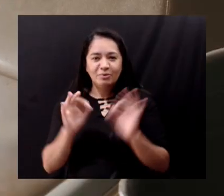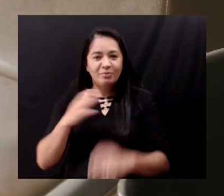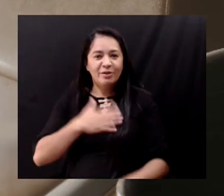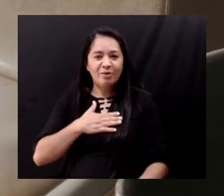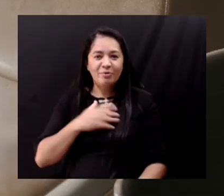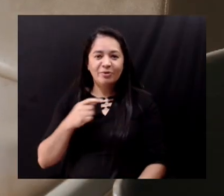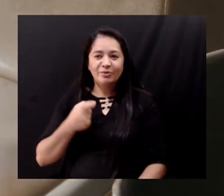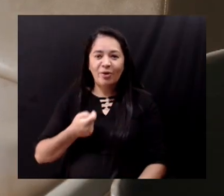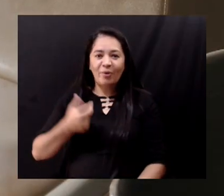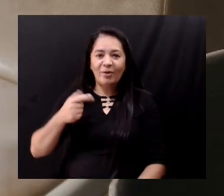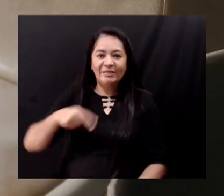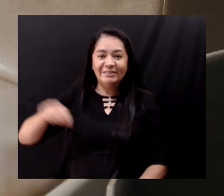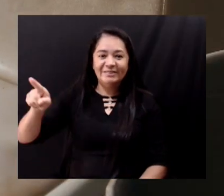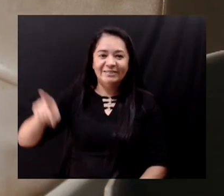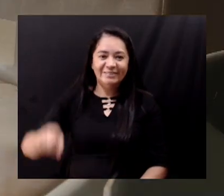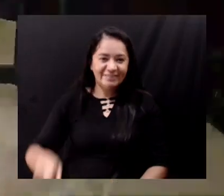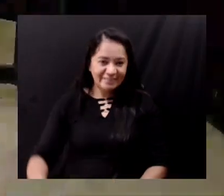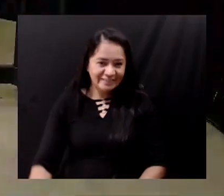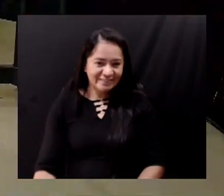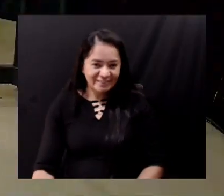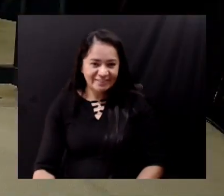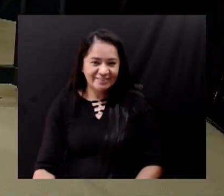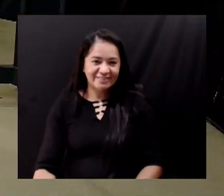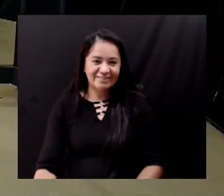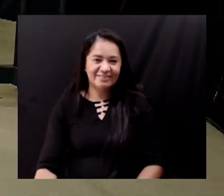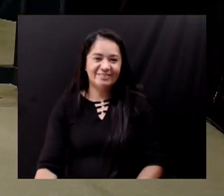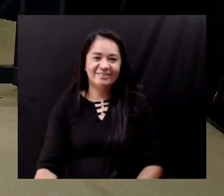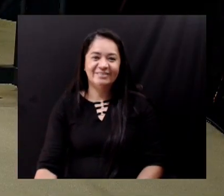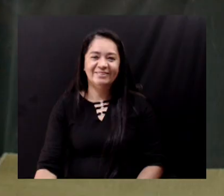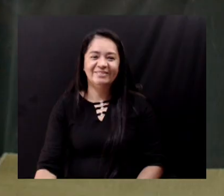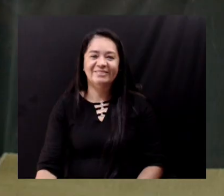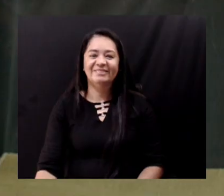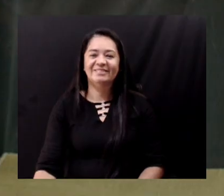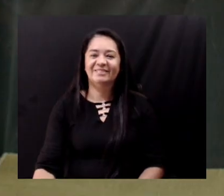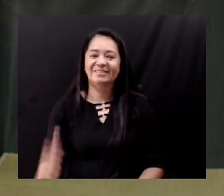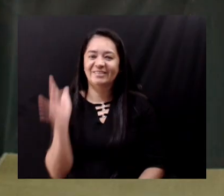tomar um cafezinho de todas as manhãs, que delícia!